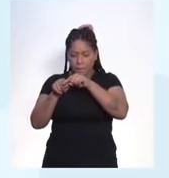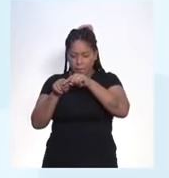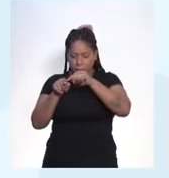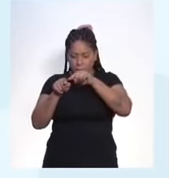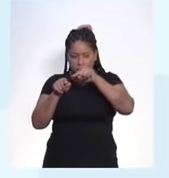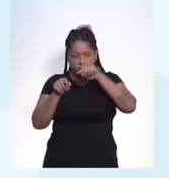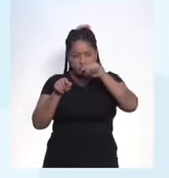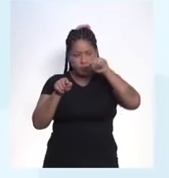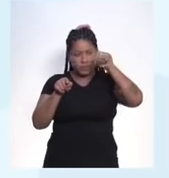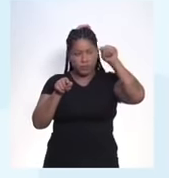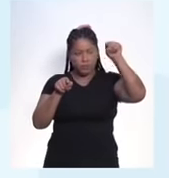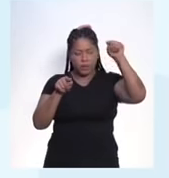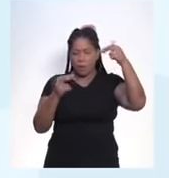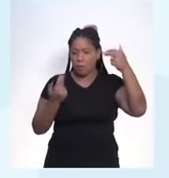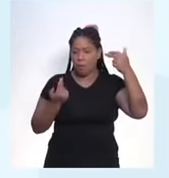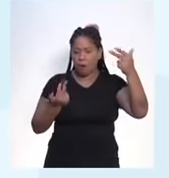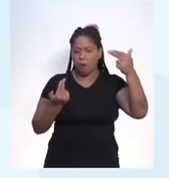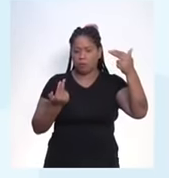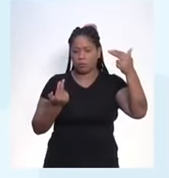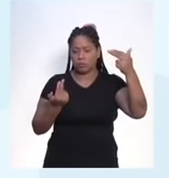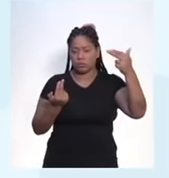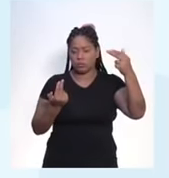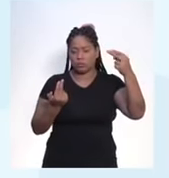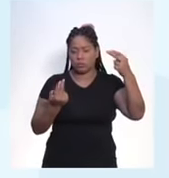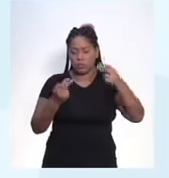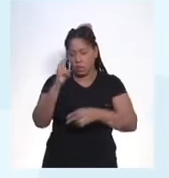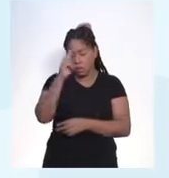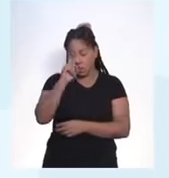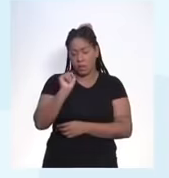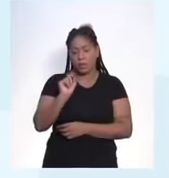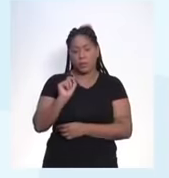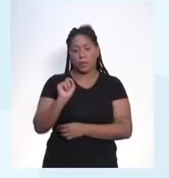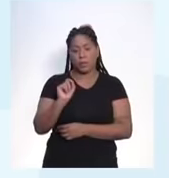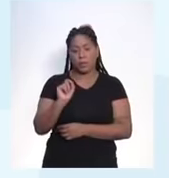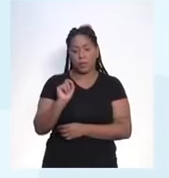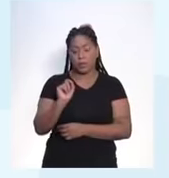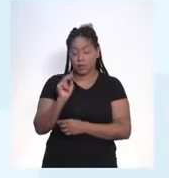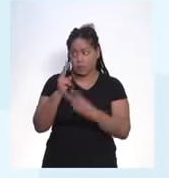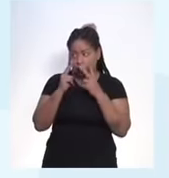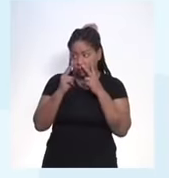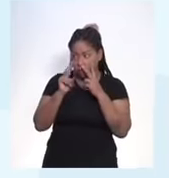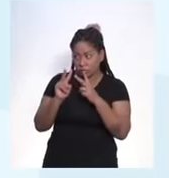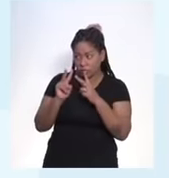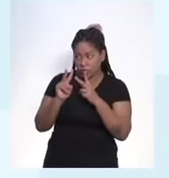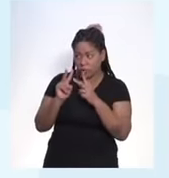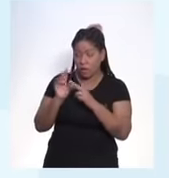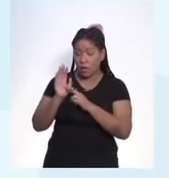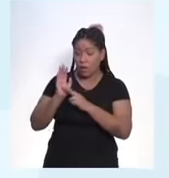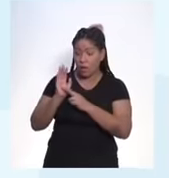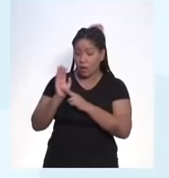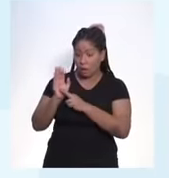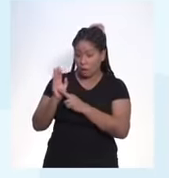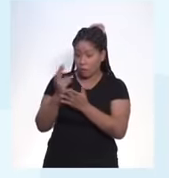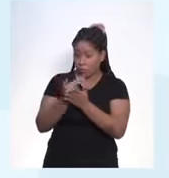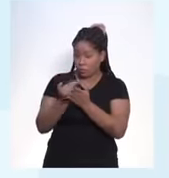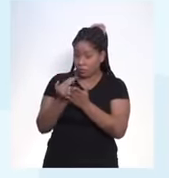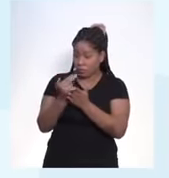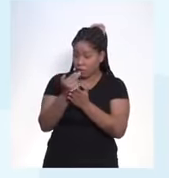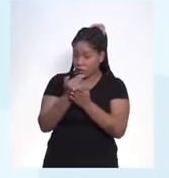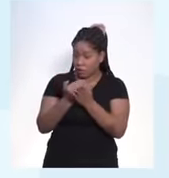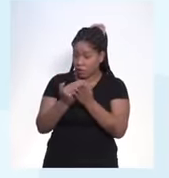fazendo os dois ao mesmo tempo lembrando como vocês estão observando a imagem permanece a mesma